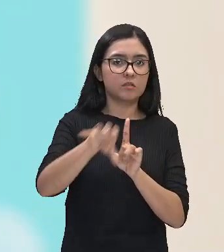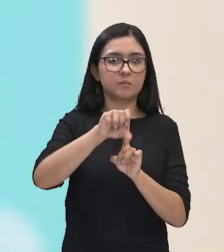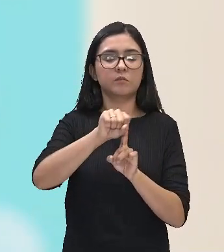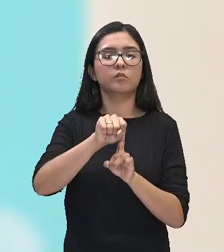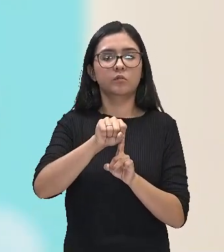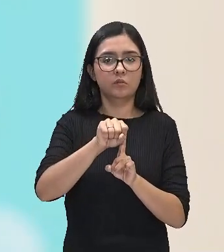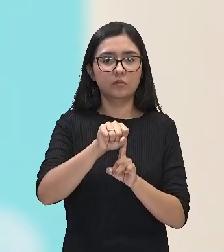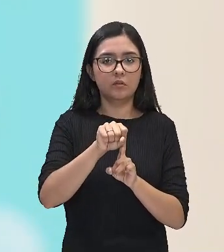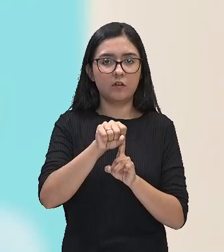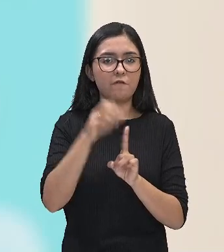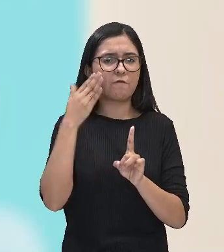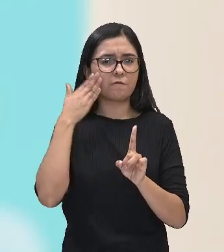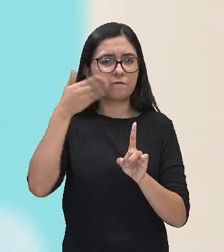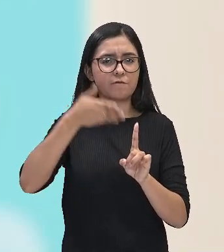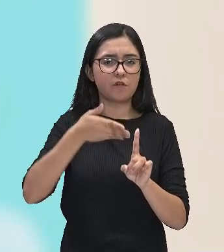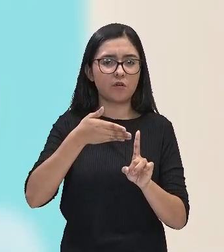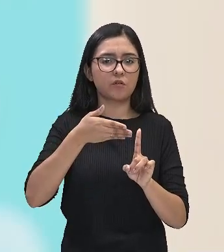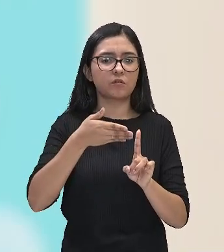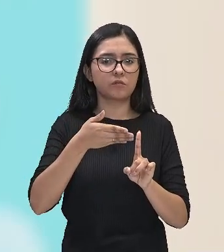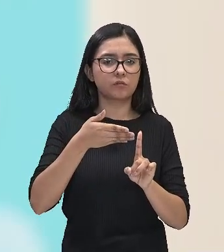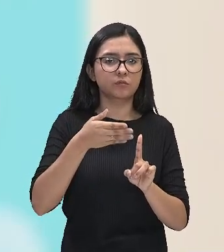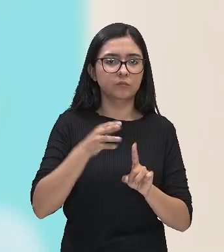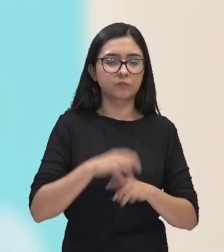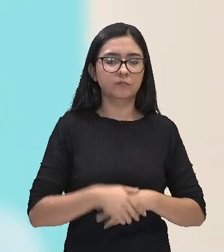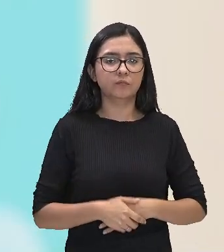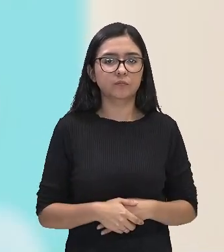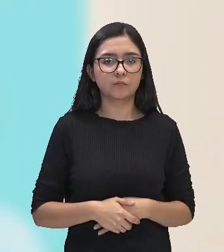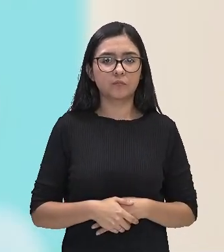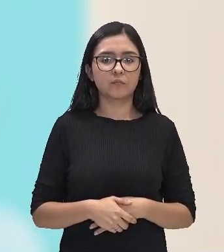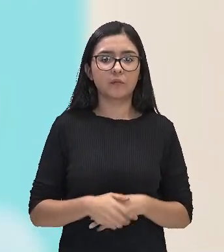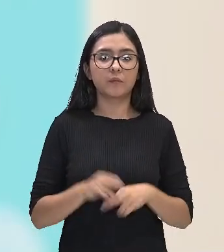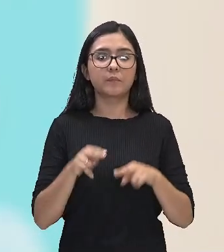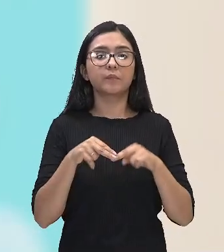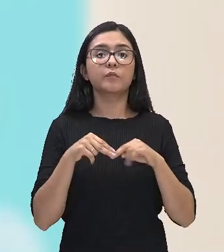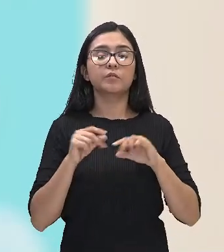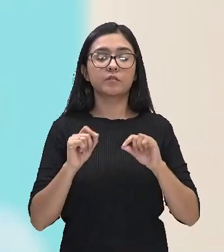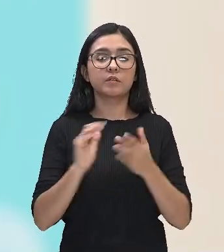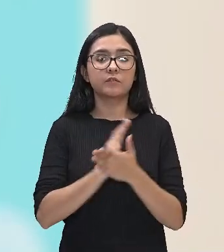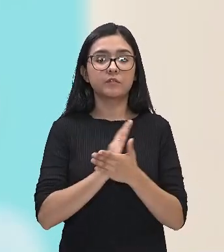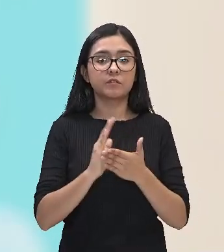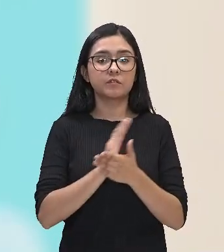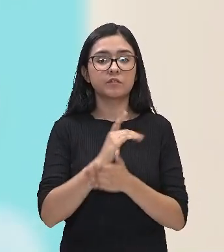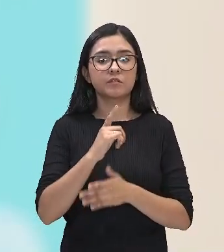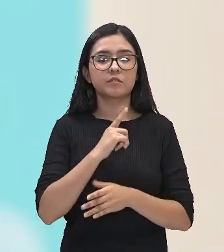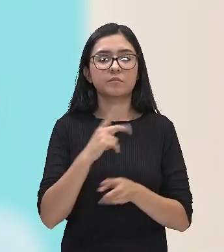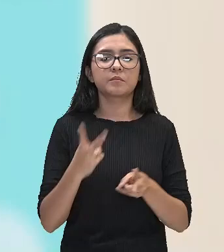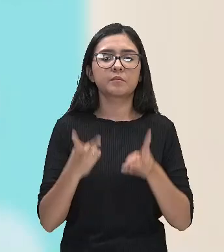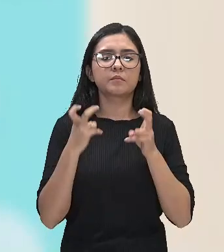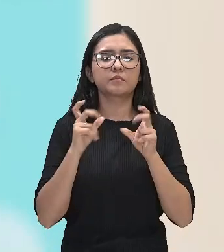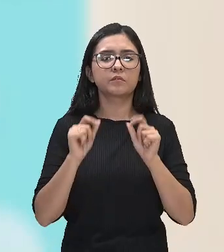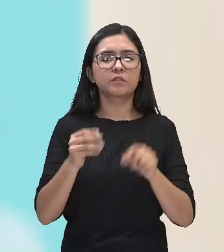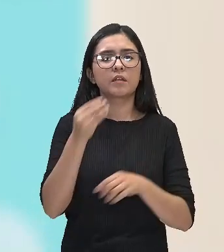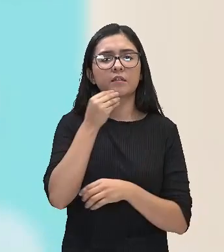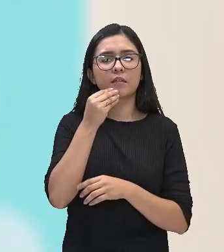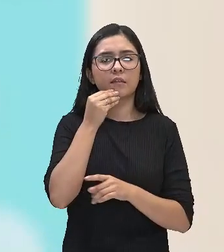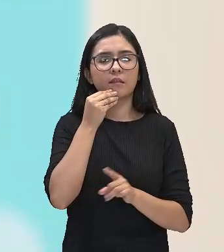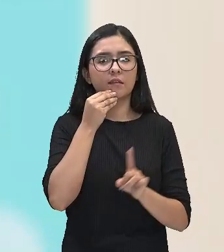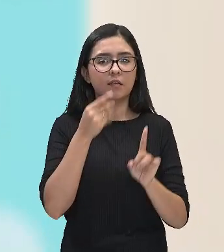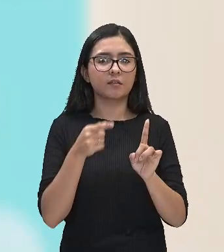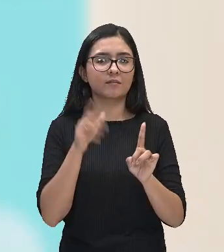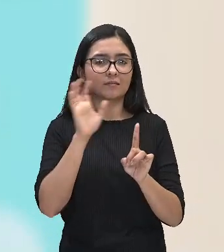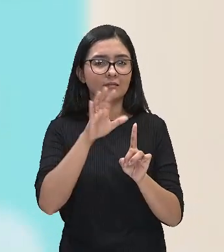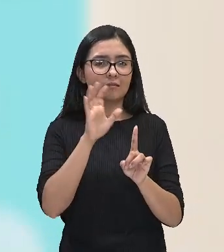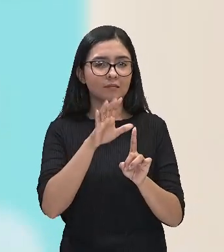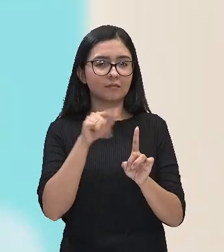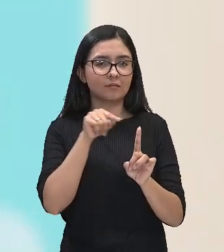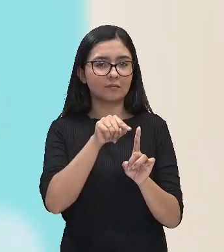está na apelativa no receptor. Por isso que muitas vezes a gente olha, quando está tentando convencer alguém para fazer